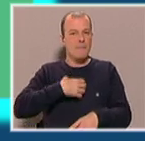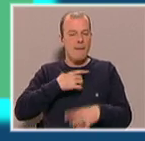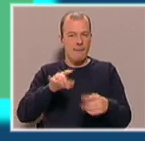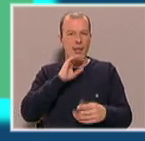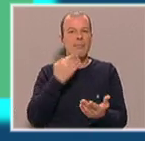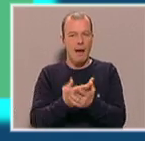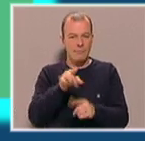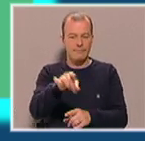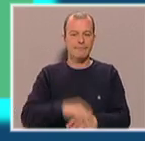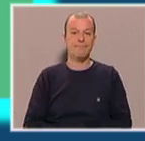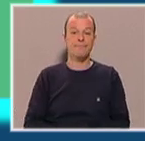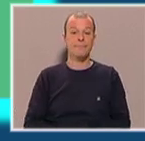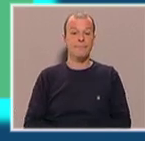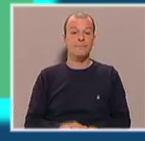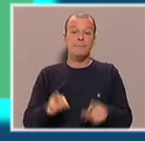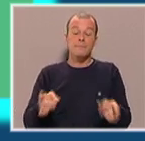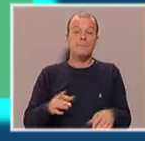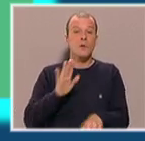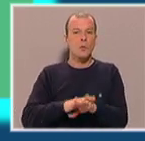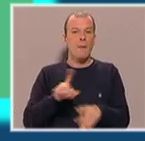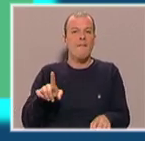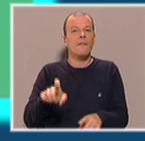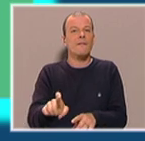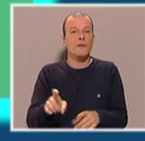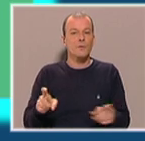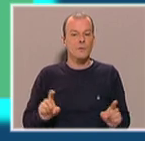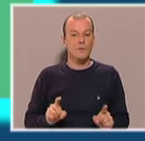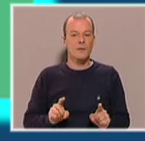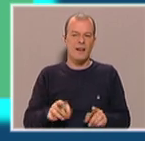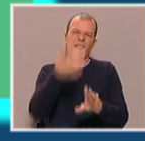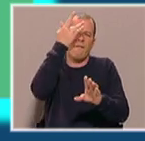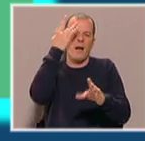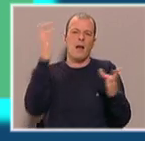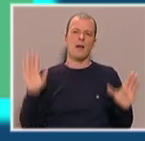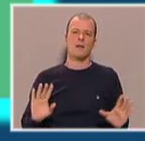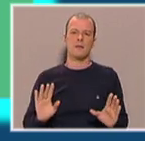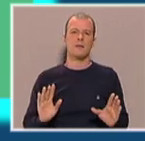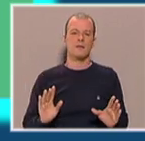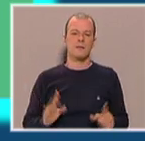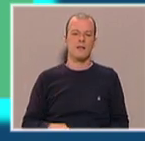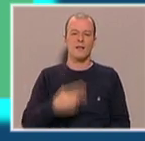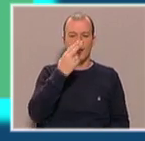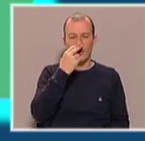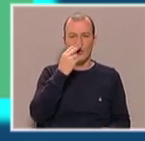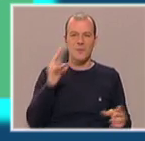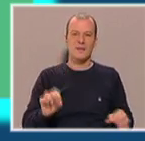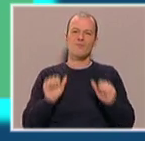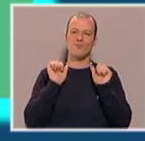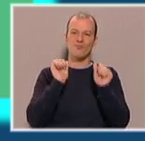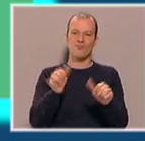este estreitamento. É causada por vírus. Esta aqui é fácil, acho eu. Constipação.